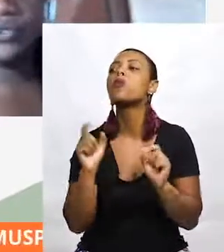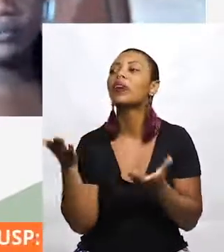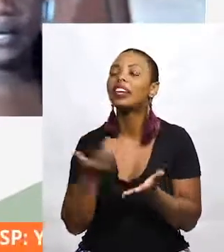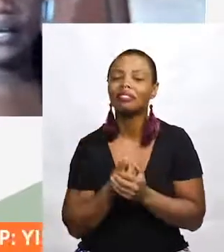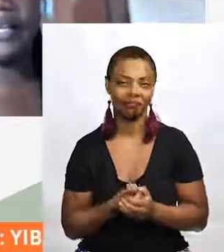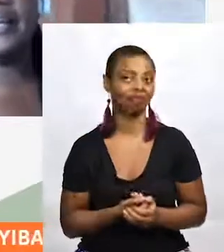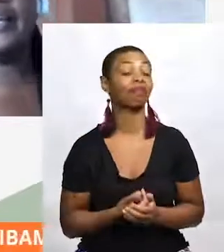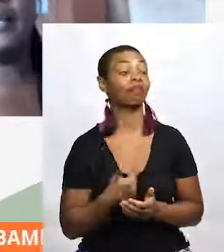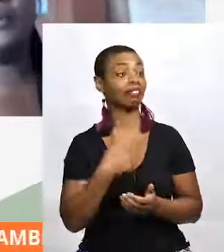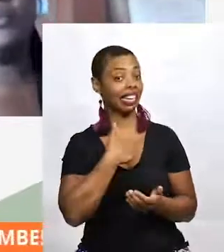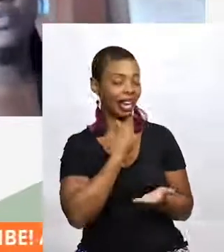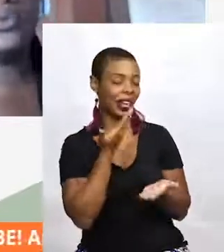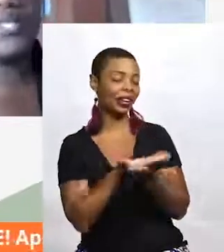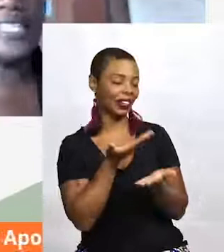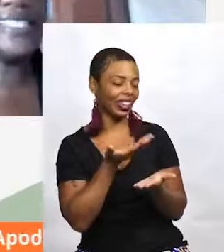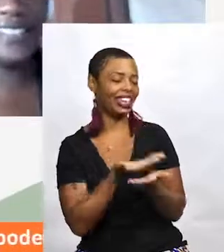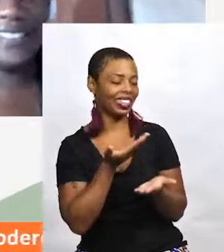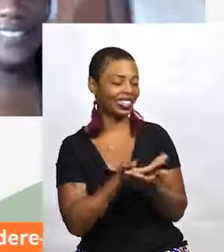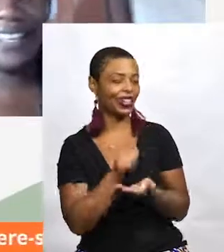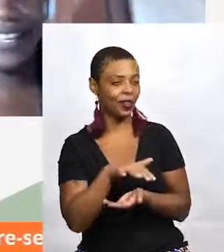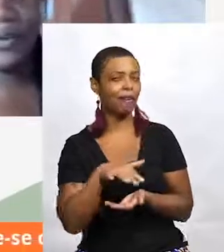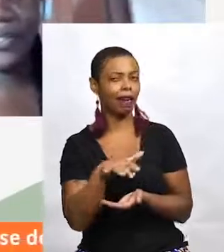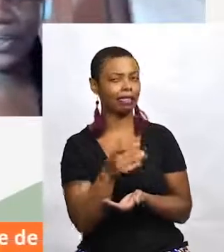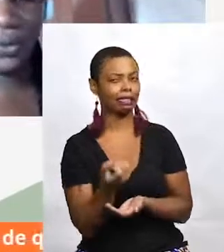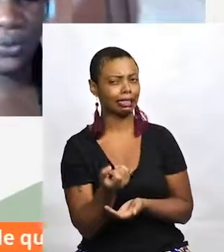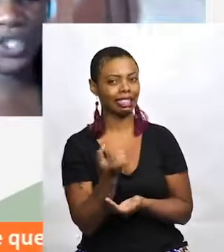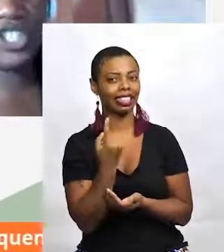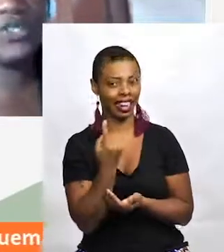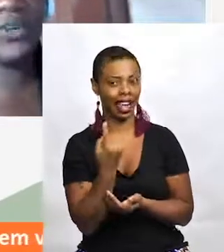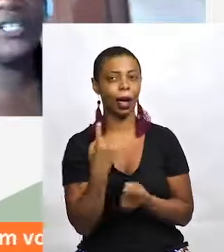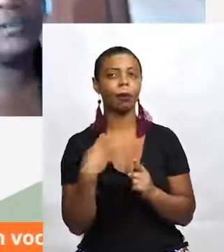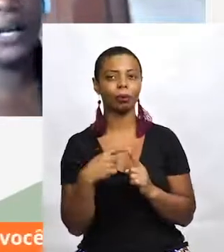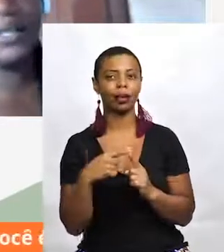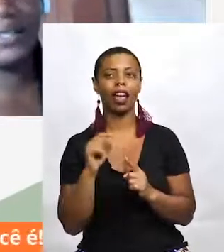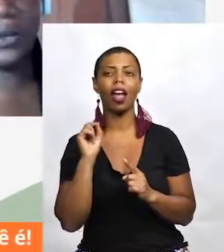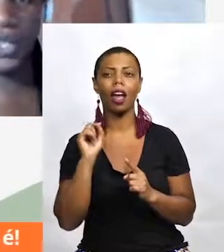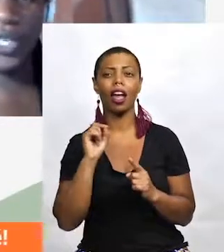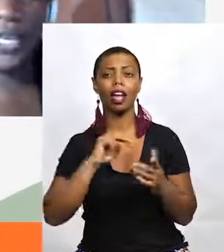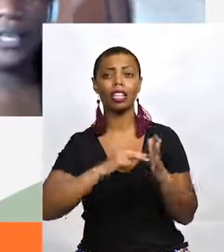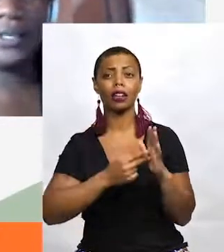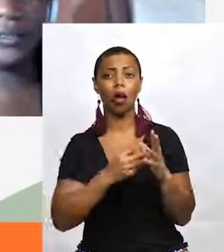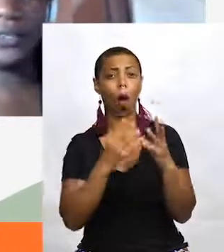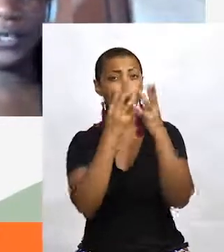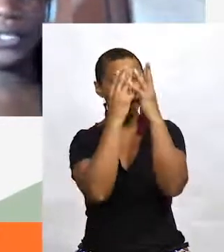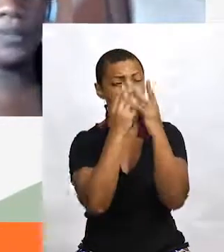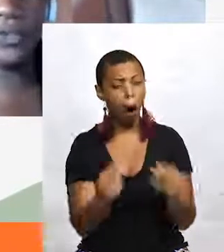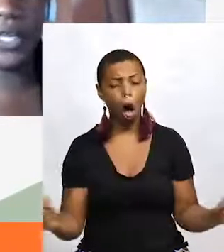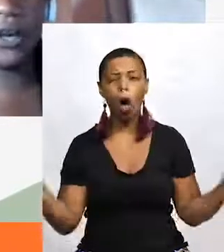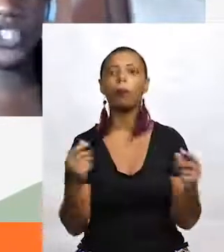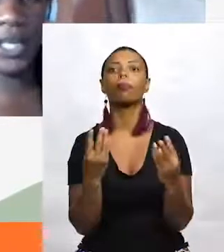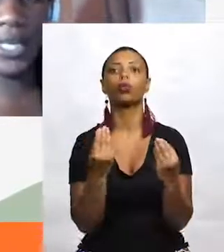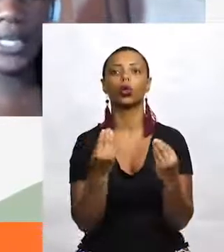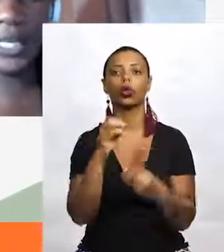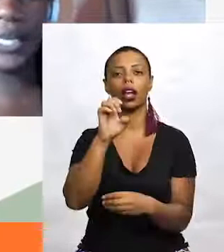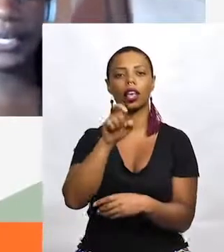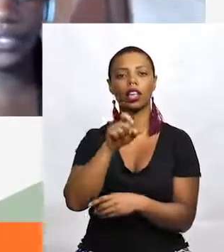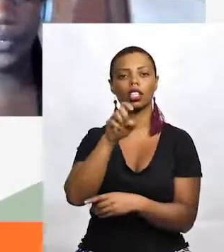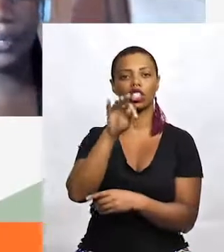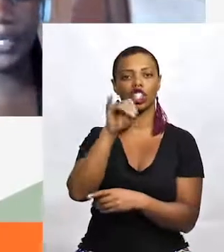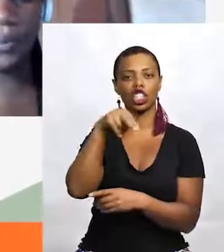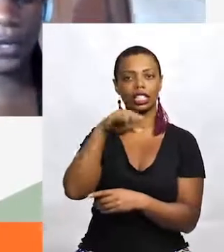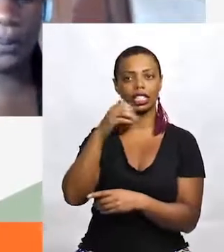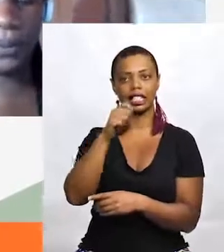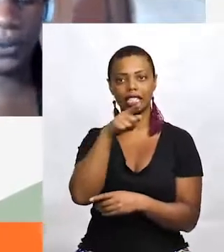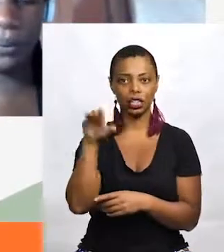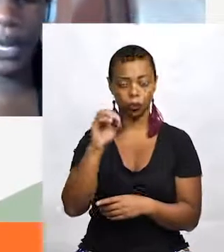Olha, eu estudo uma área muito esquisita, né? Eu estudo extinções em massa hoje, né? Eu sempre estudei rocha ígnea, né?